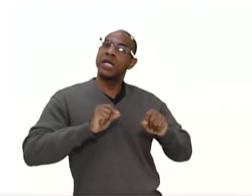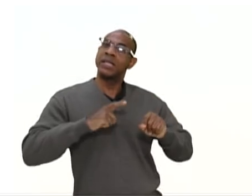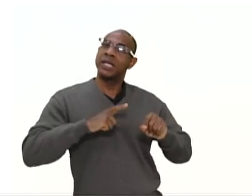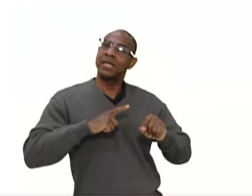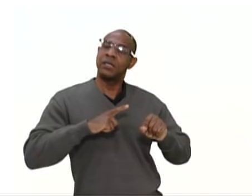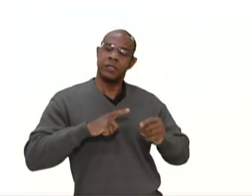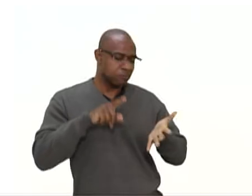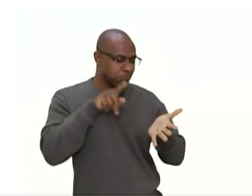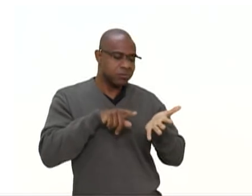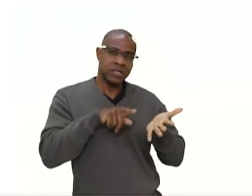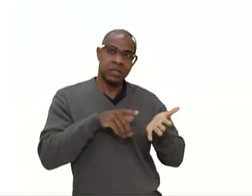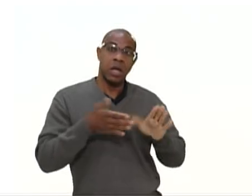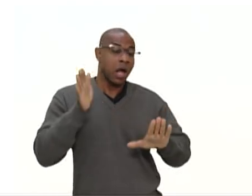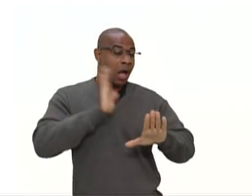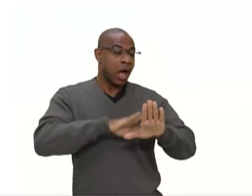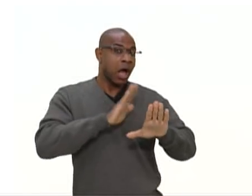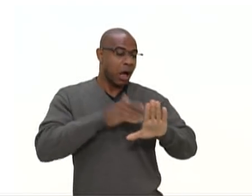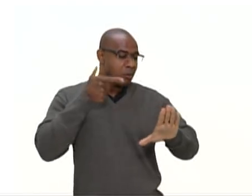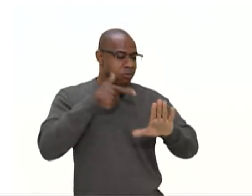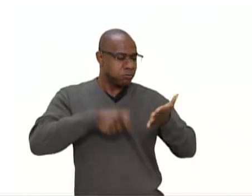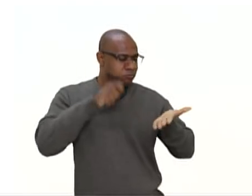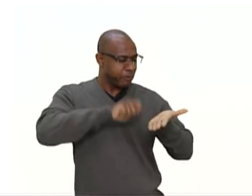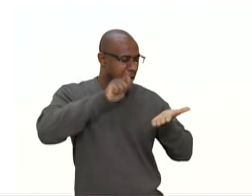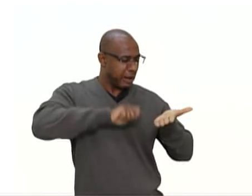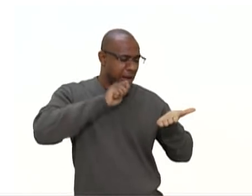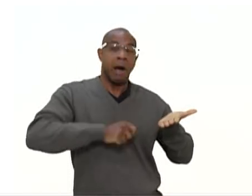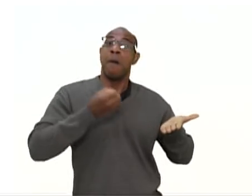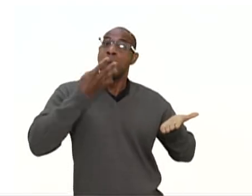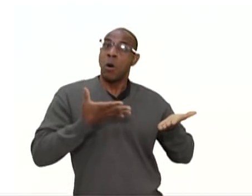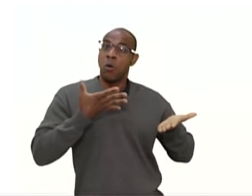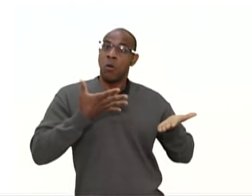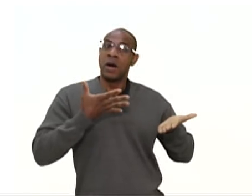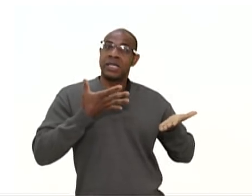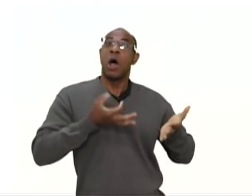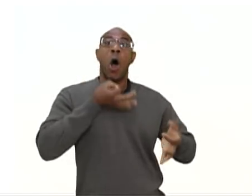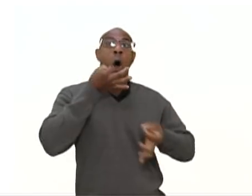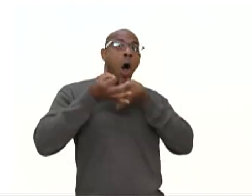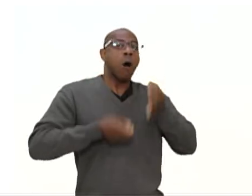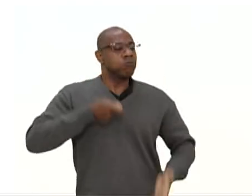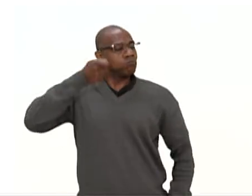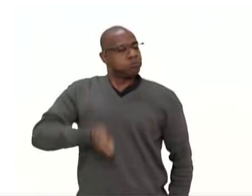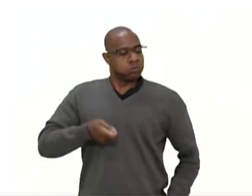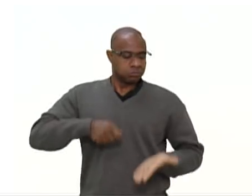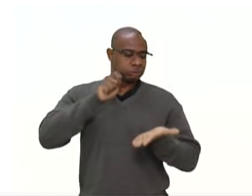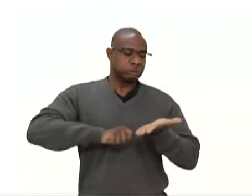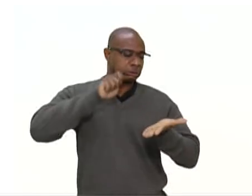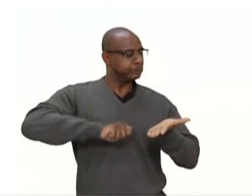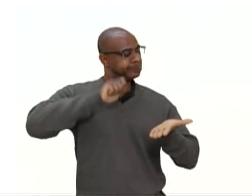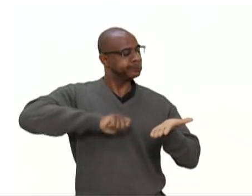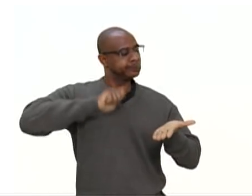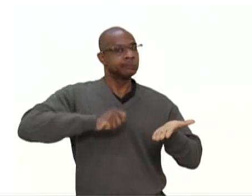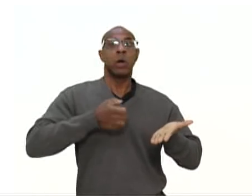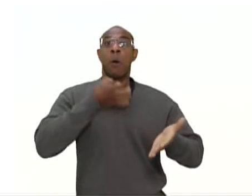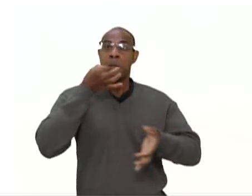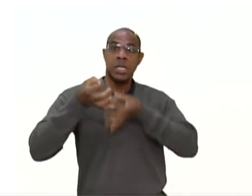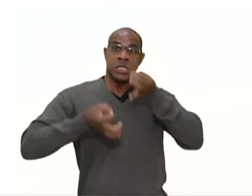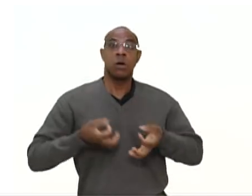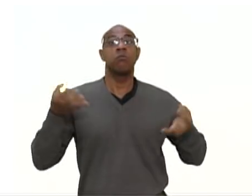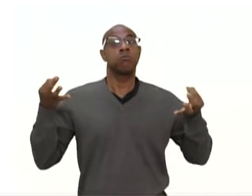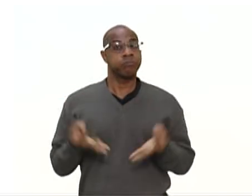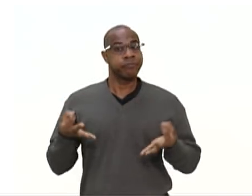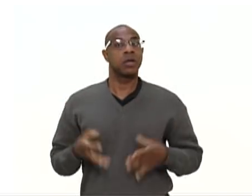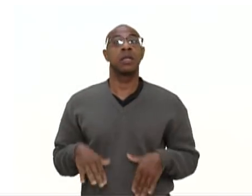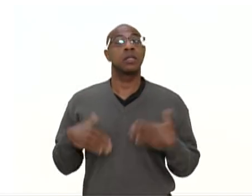senso crítico muito bom. Tem que ser uma pessoa de posicionamento crítico.